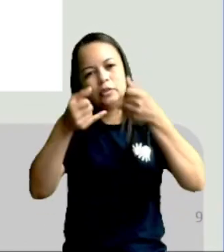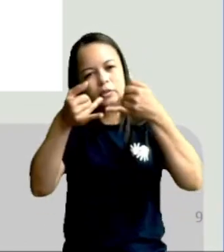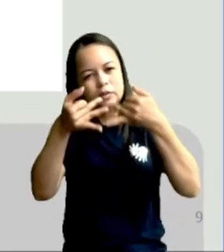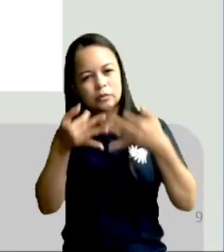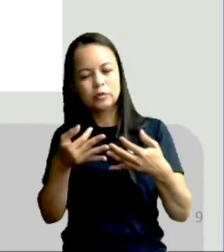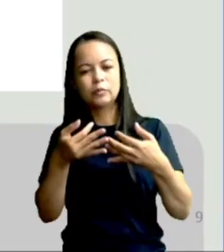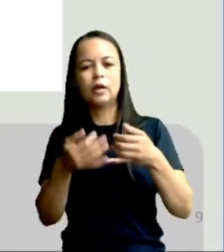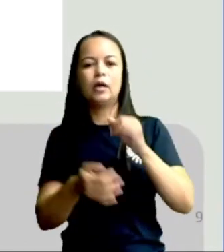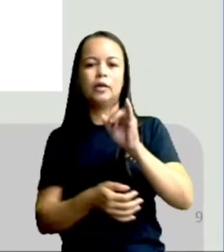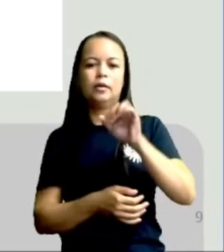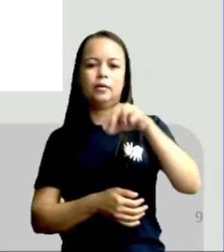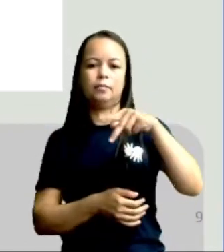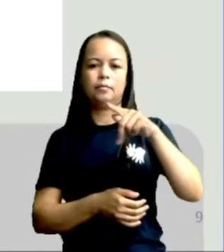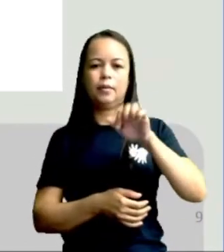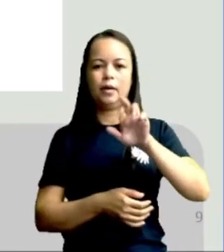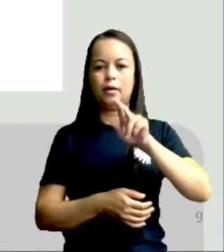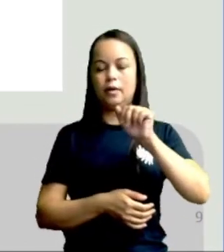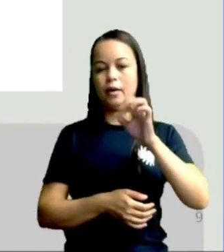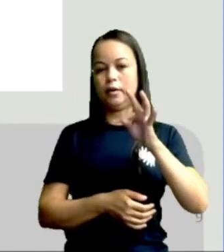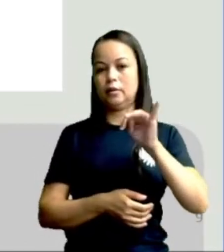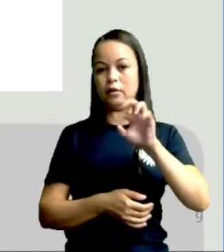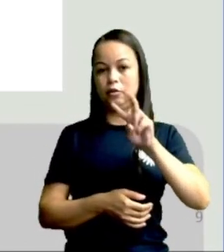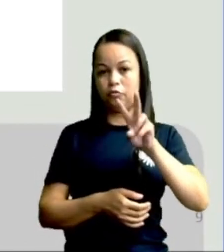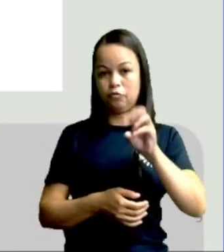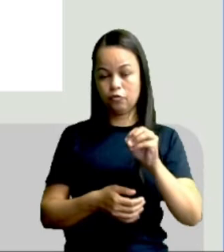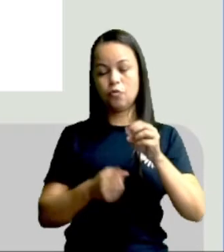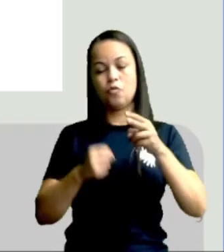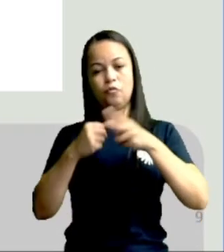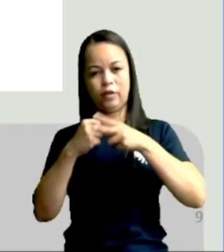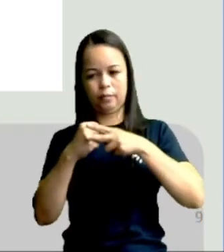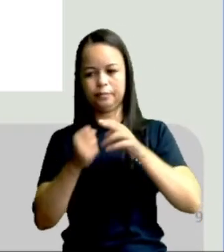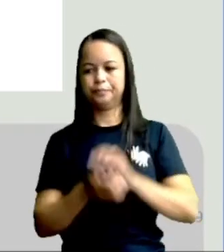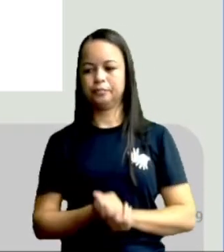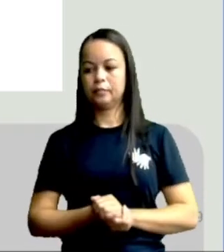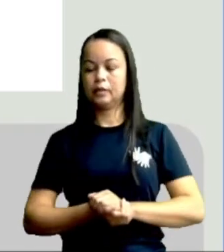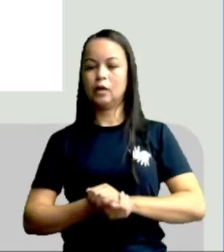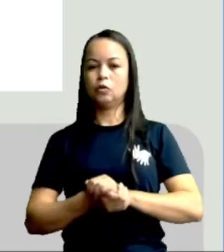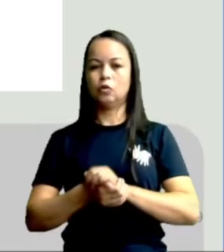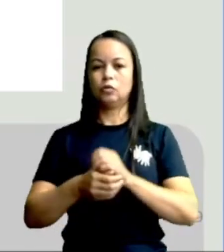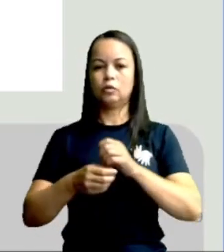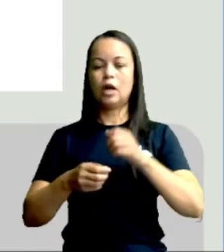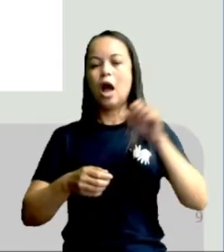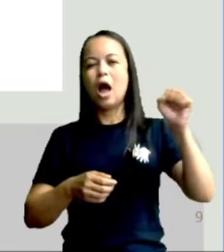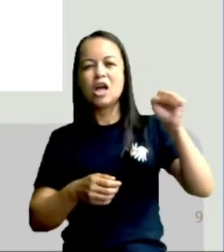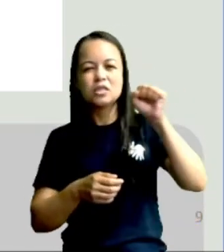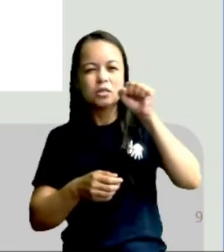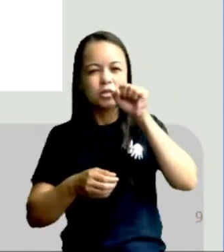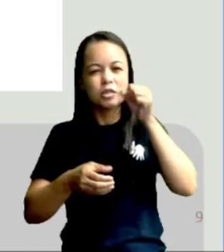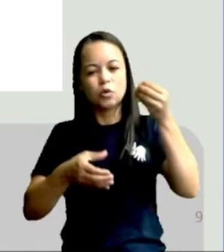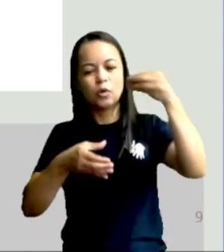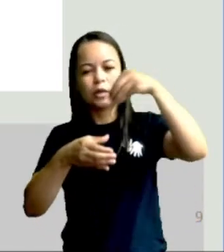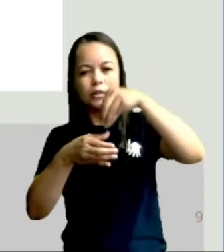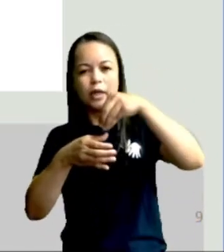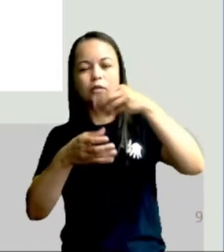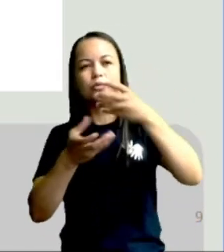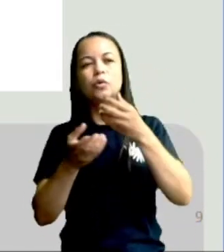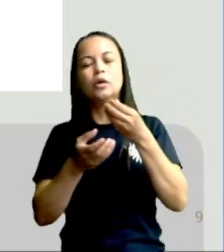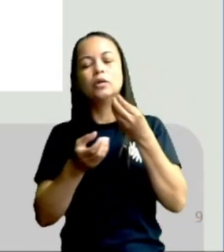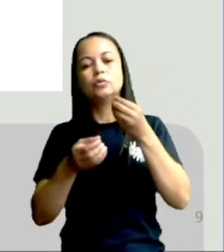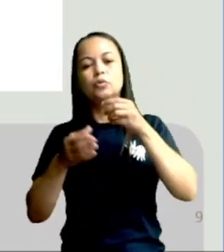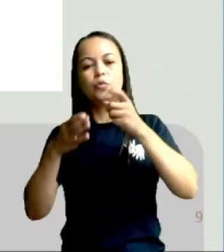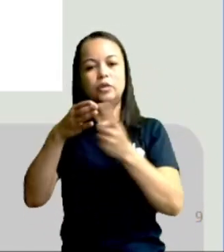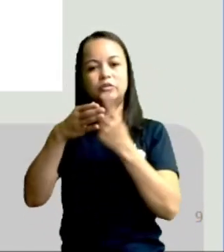modo imperativo o verbo. Bata no liquidificador a cenoura, açúcar,